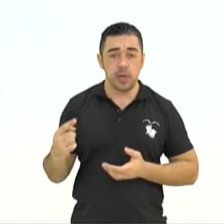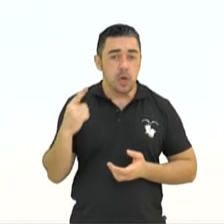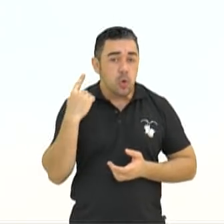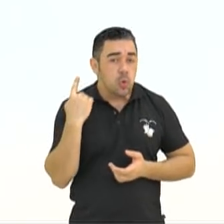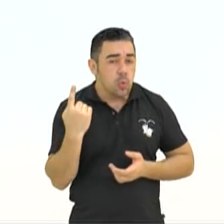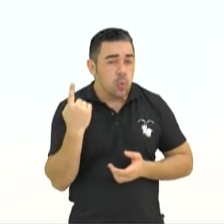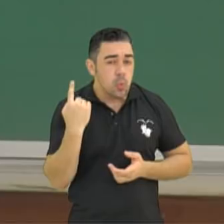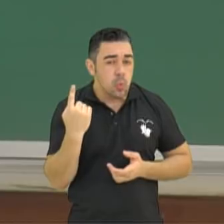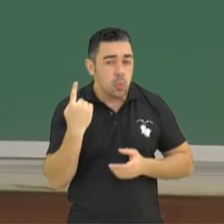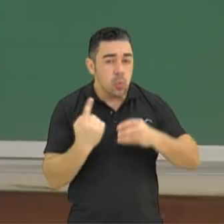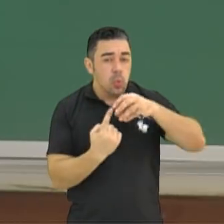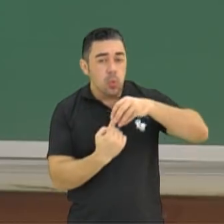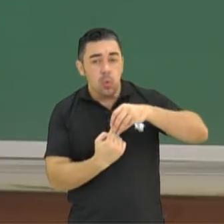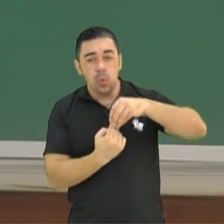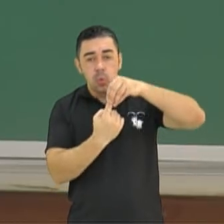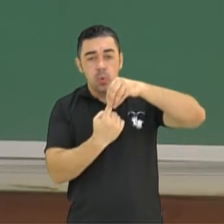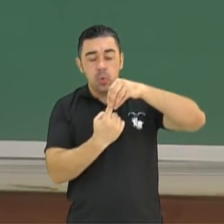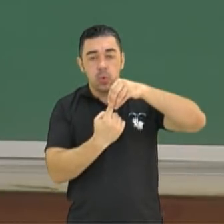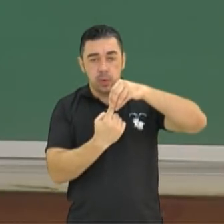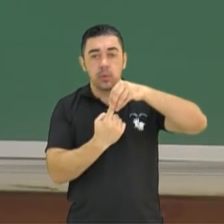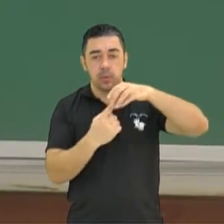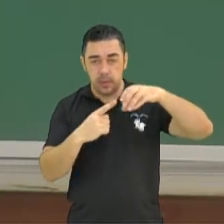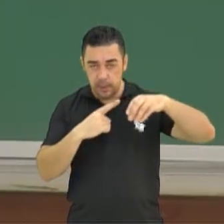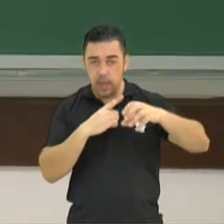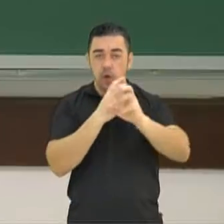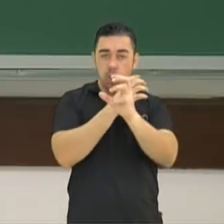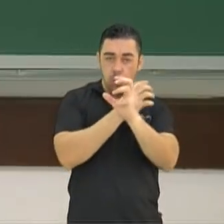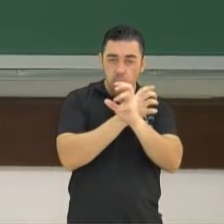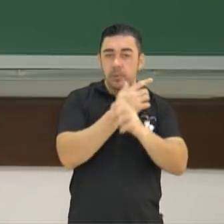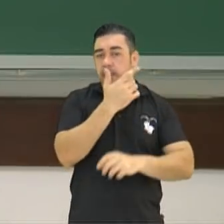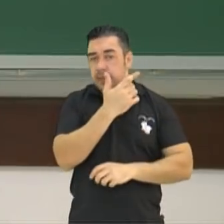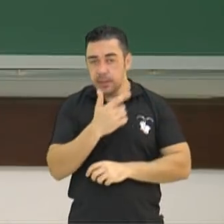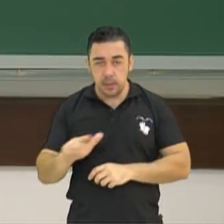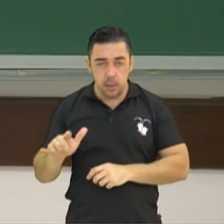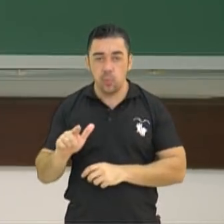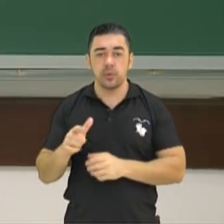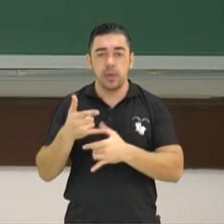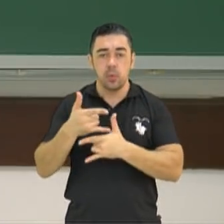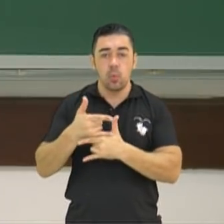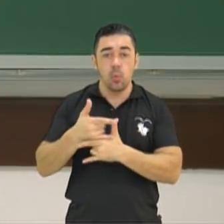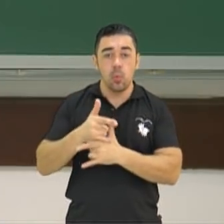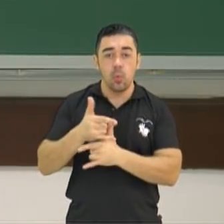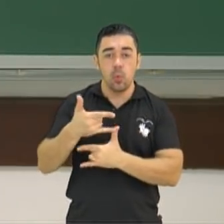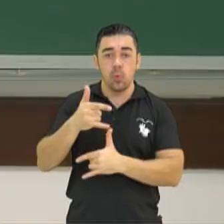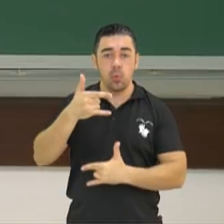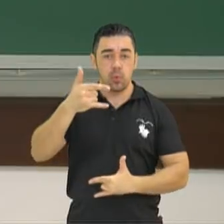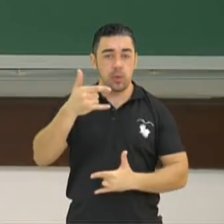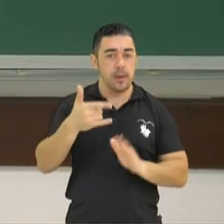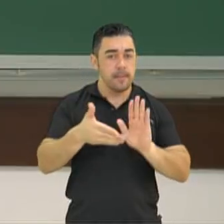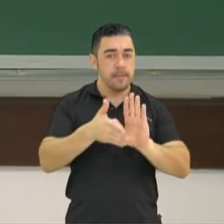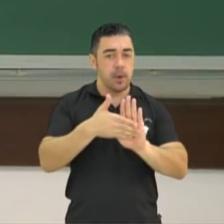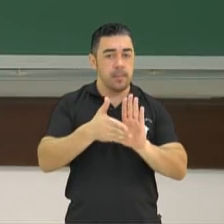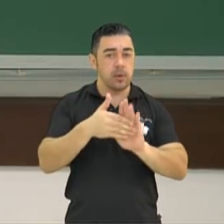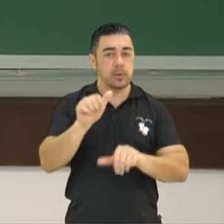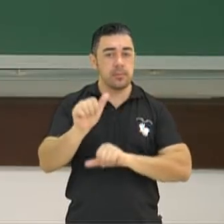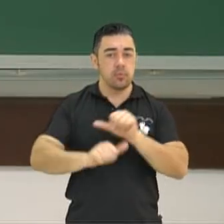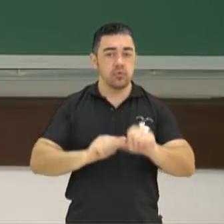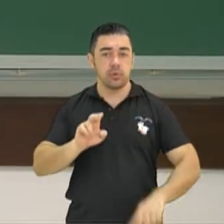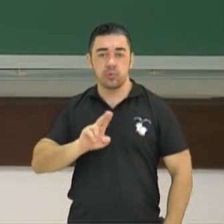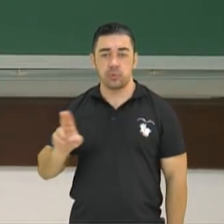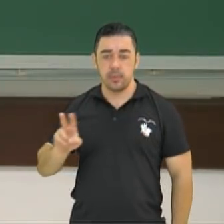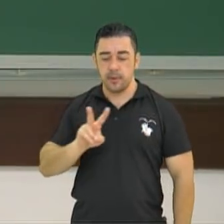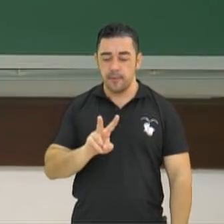único vertebrado sem coluna vertebral. Então, olha que interessante. Eles já proporam, inclusive, para trocar o nome. Em vez de chamar